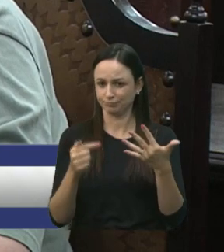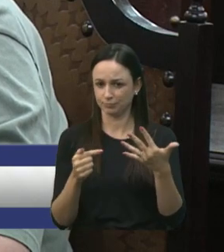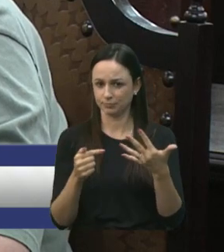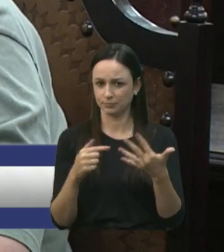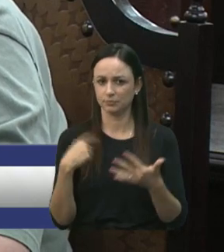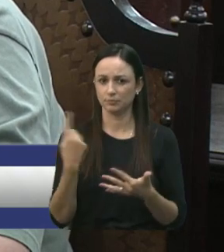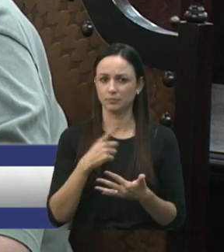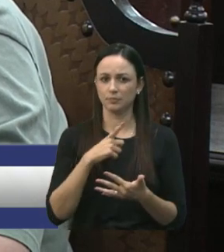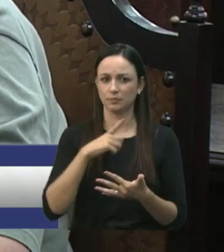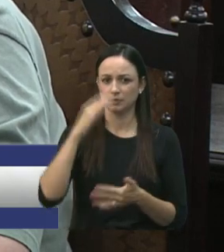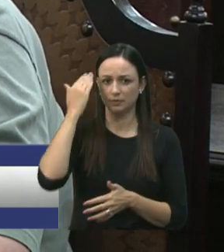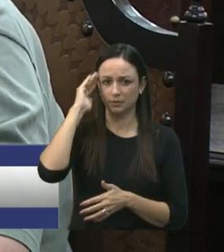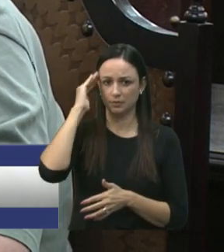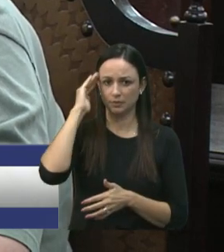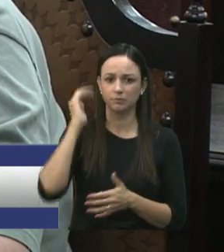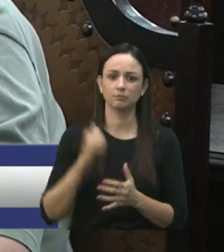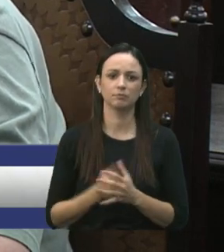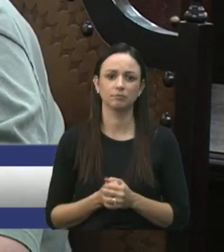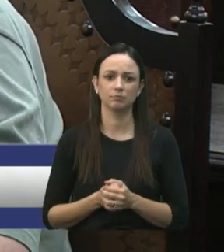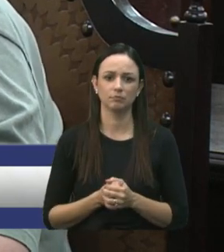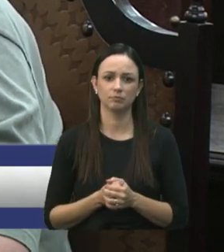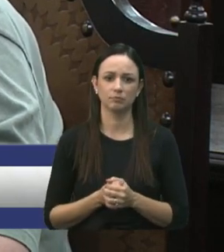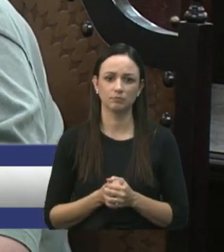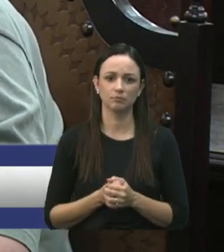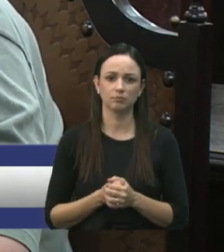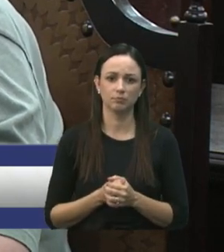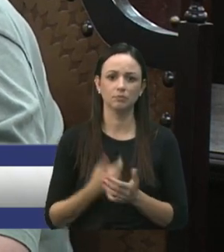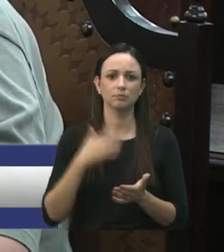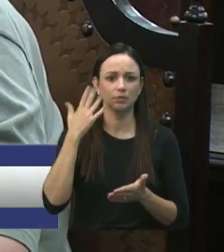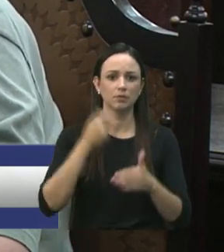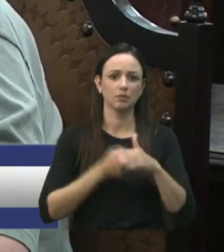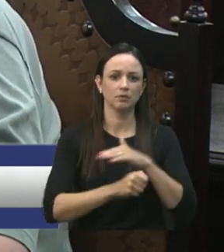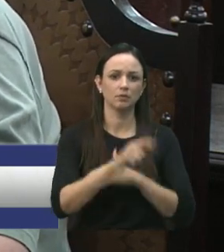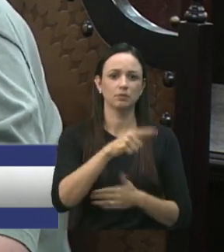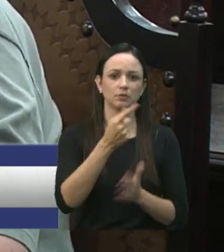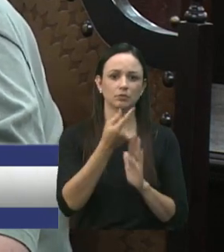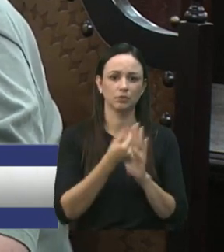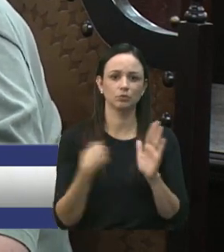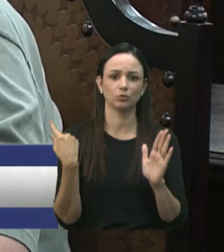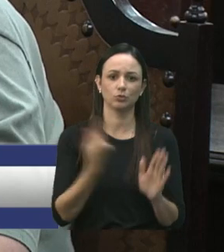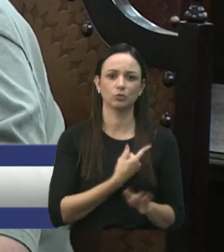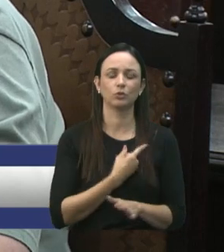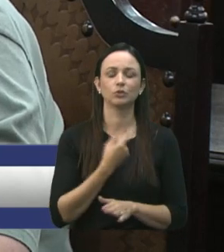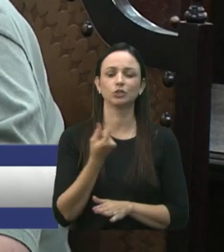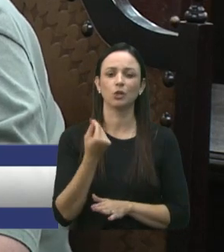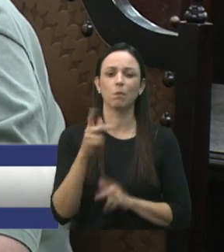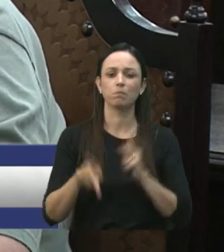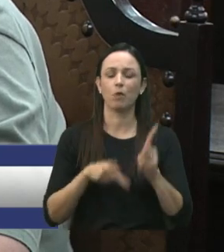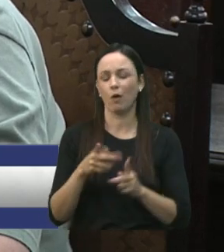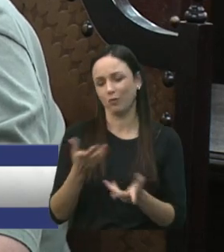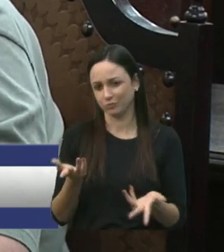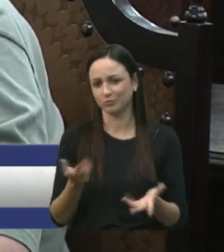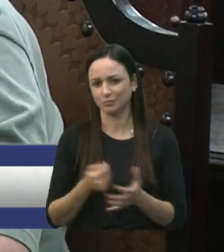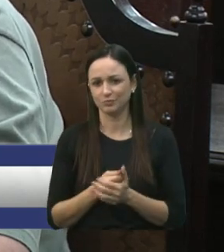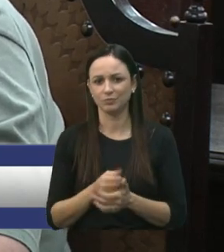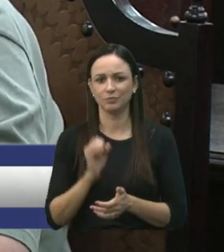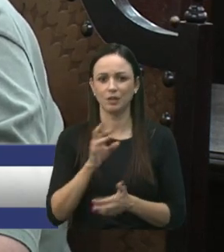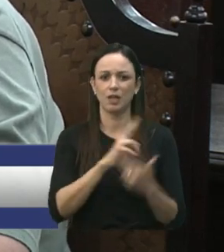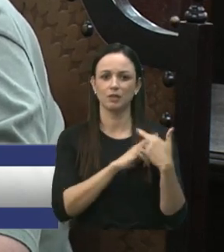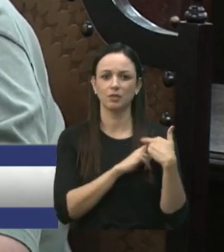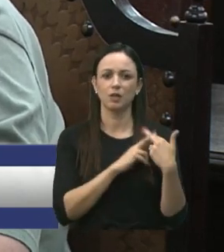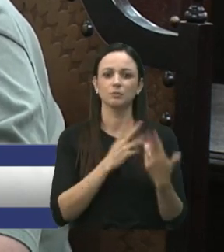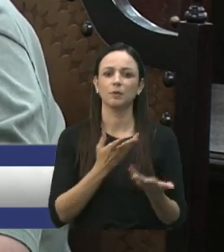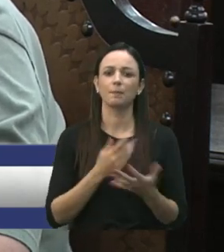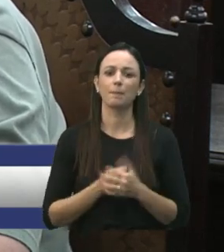nós termos uma noção de onde nós podemos investir o nosso dinheiro, o nosso não, né, o do povo, mas que nos é